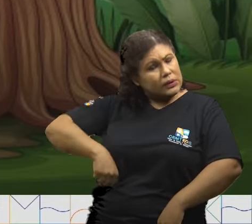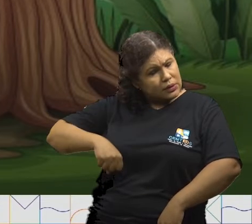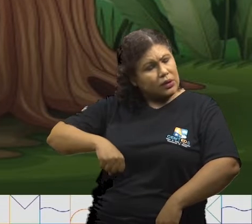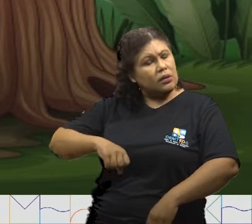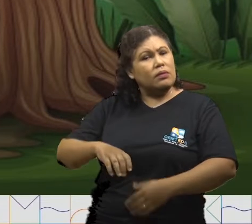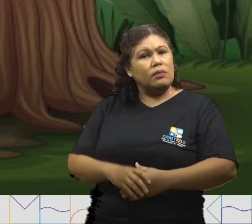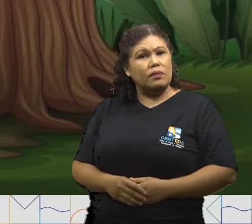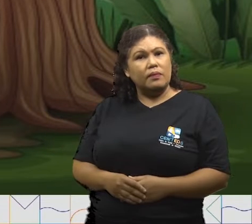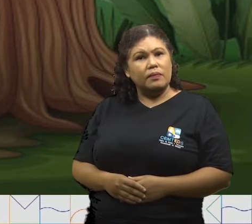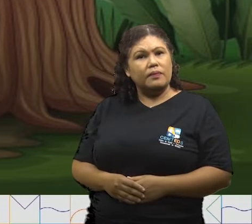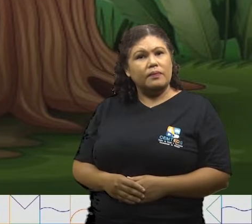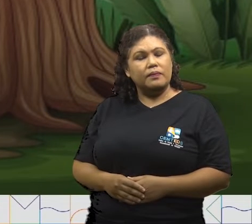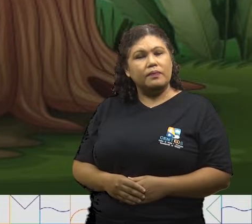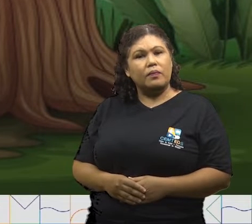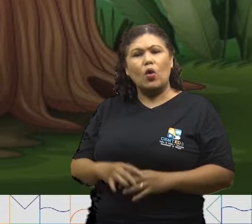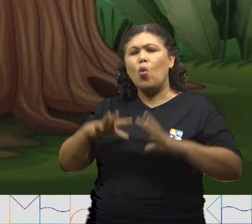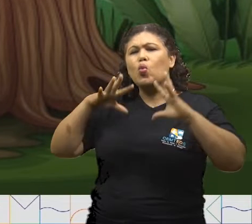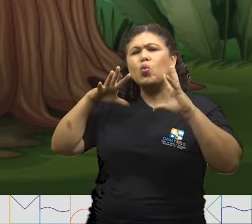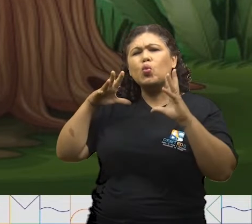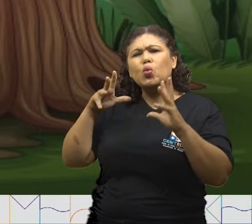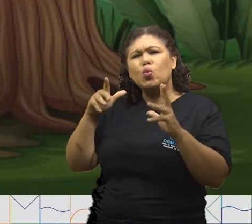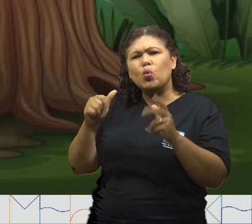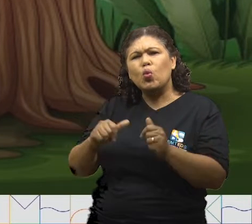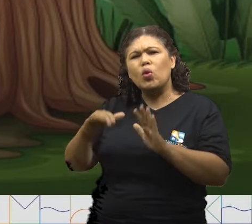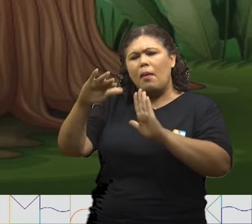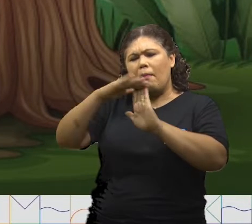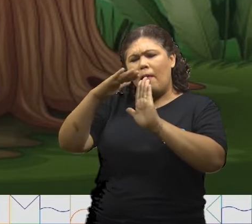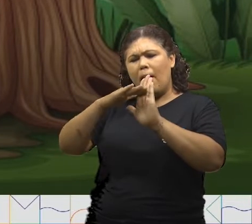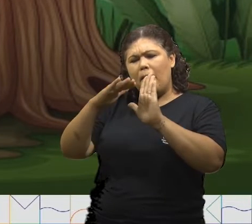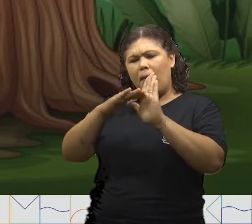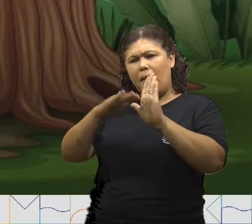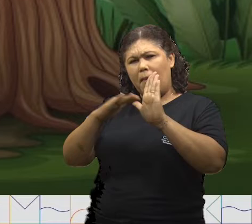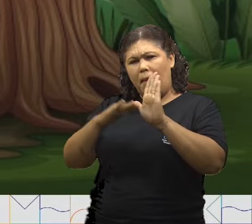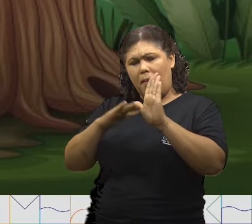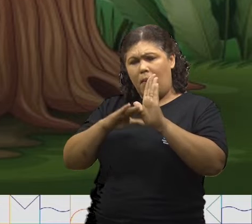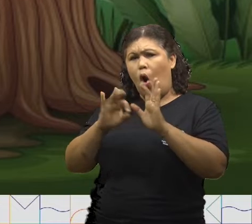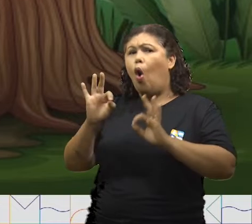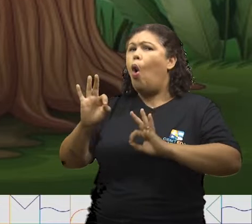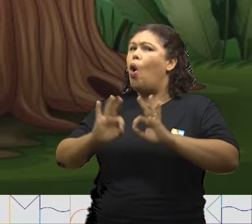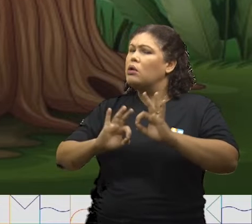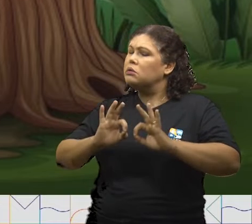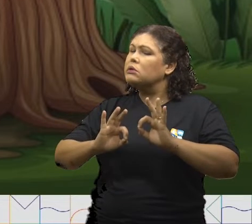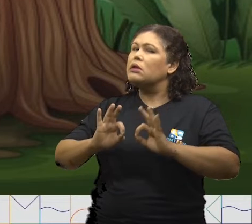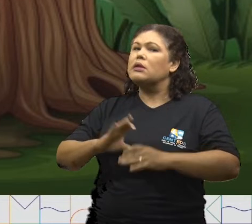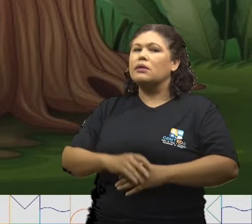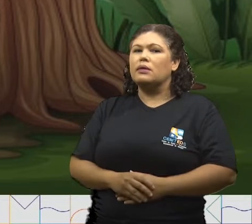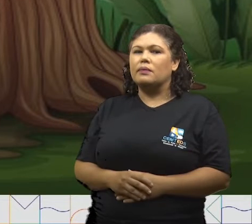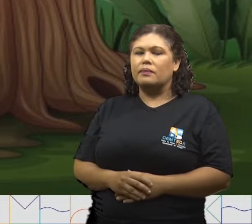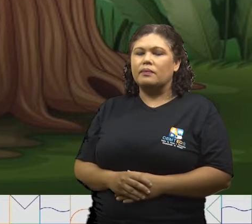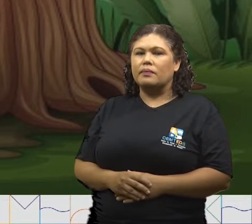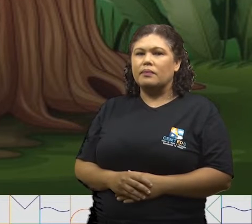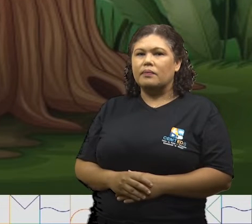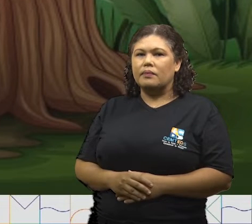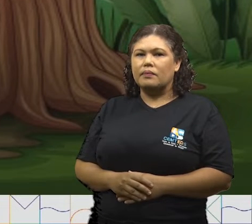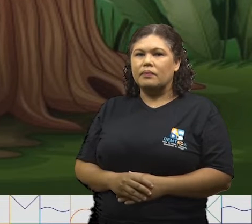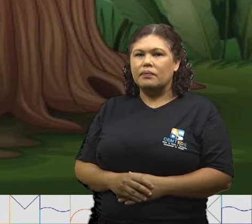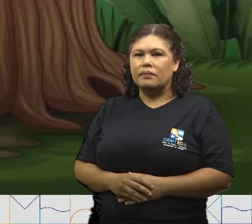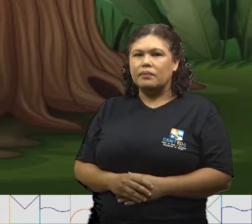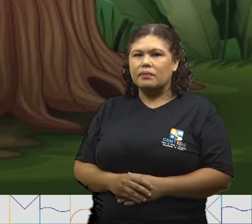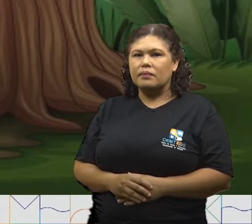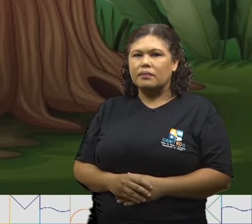definida dentro da colônia. Todas as tarefas são bem divididas entre nós.